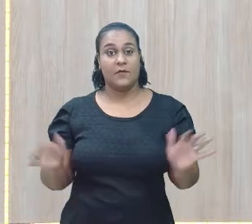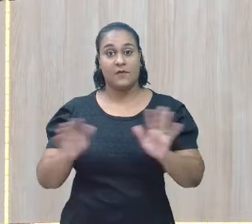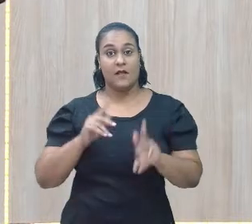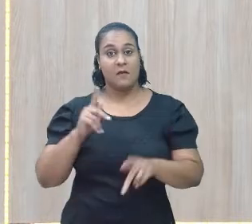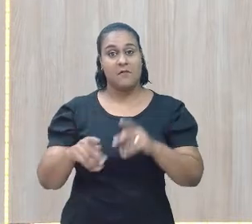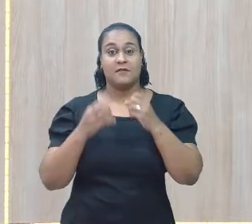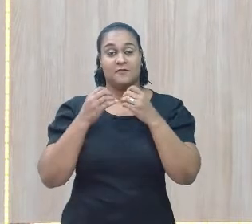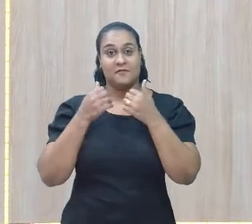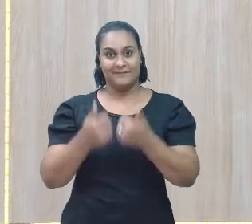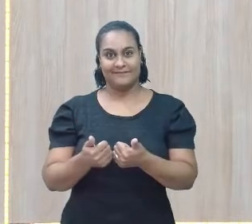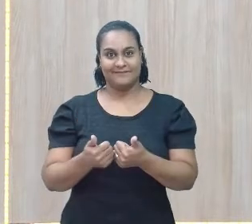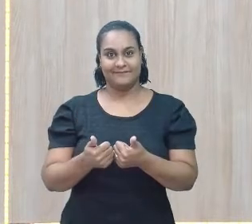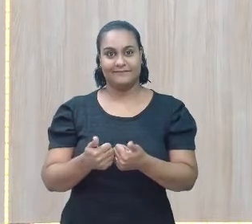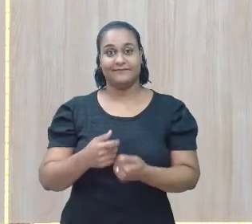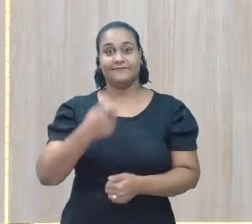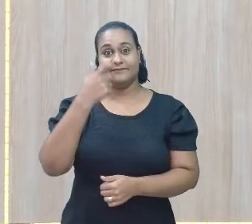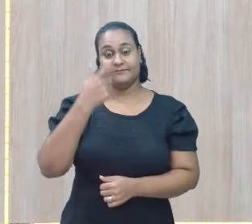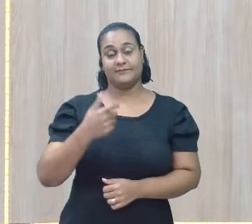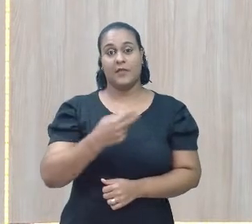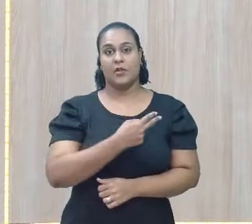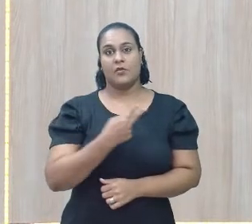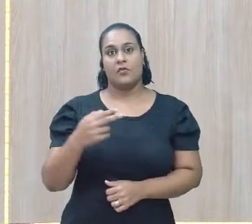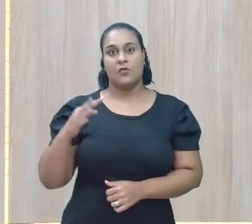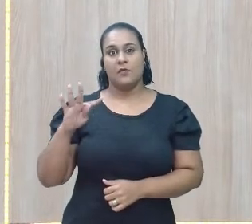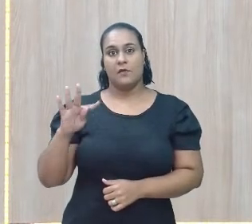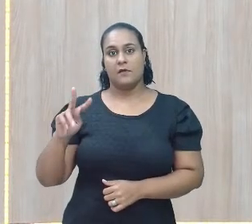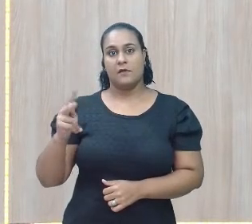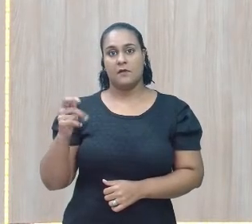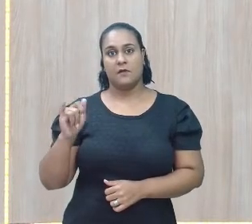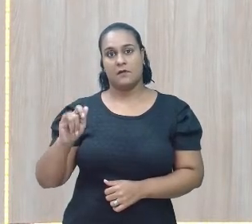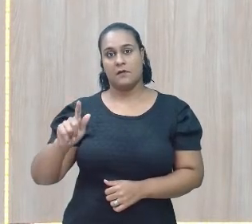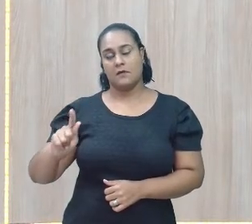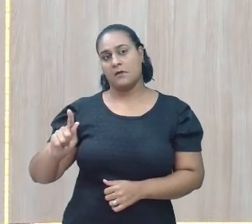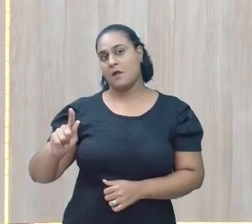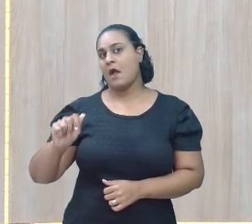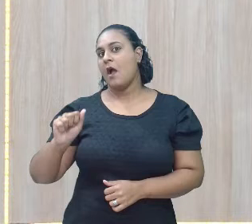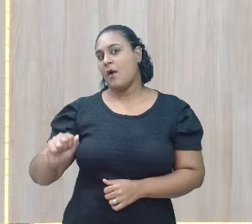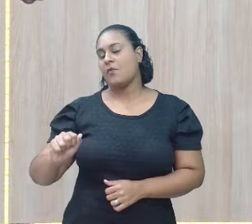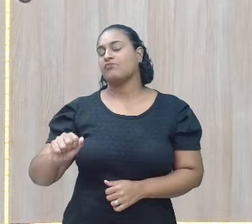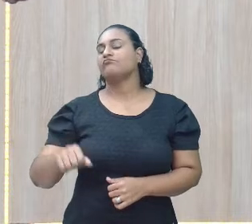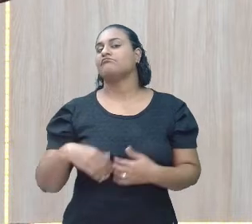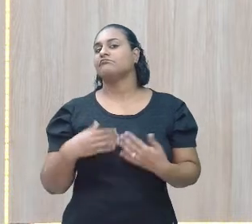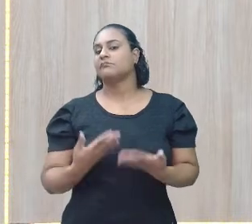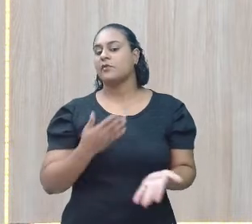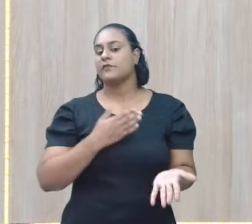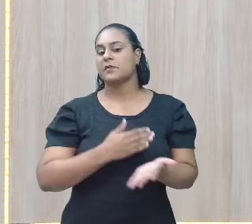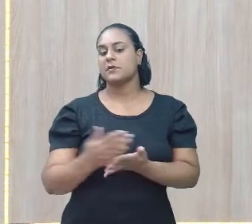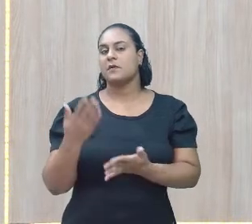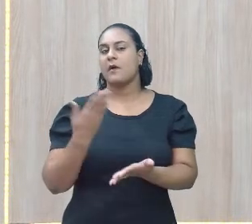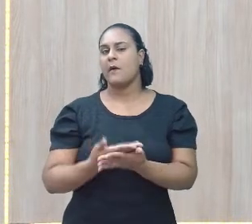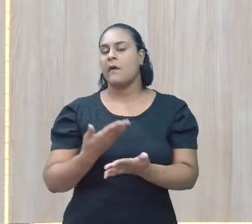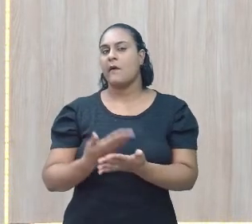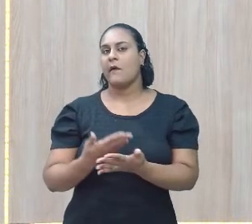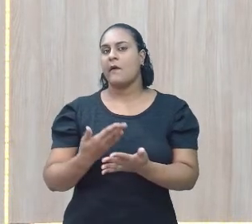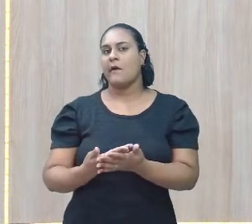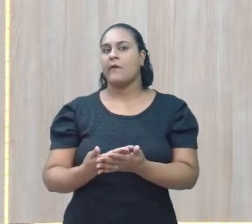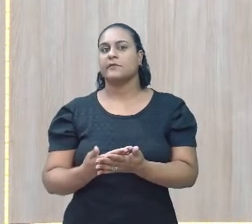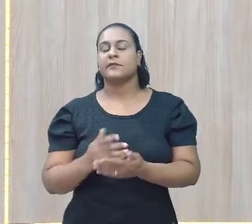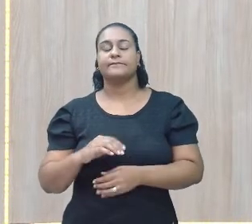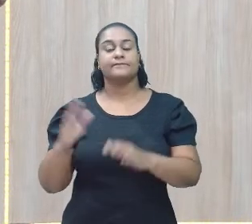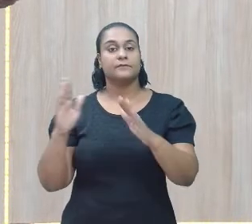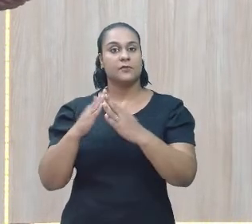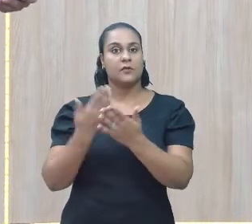pessoal, tudo bem? Eu me chamo Tiago, professor de matemática, e estamos iniciando mais uma aula da Escola